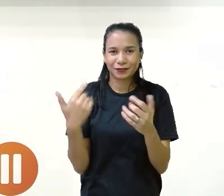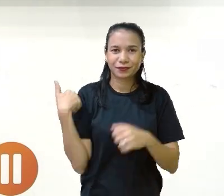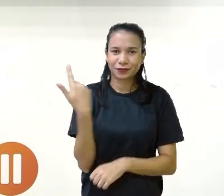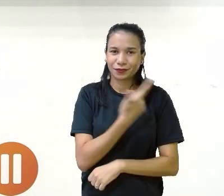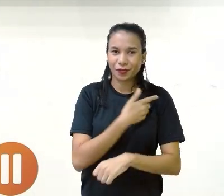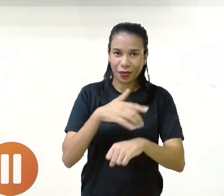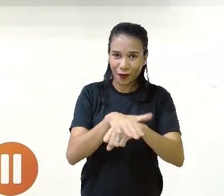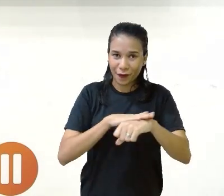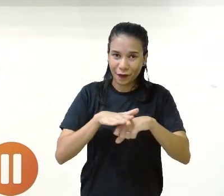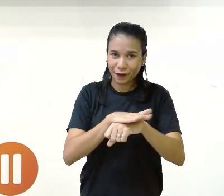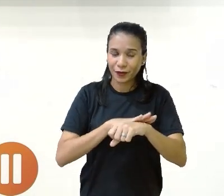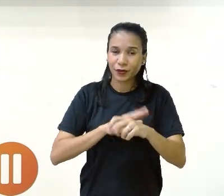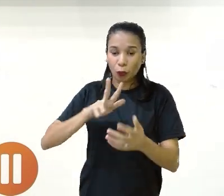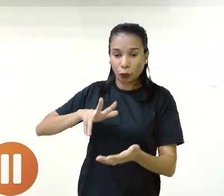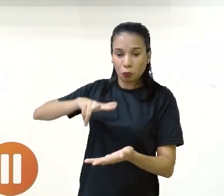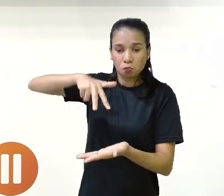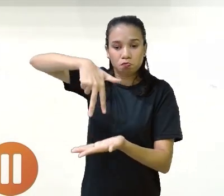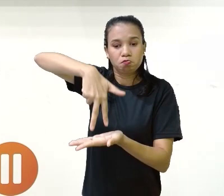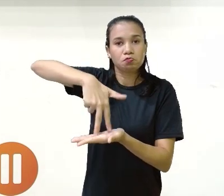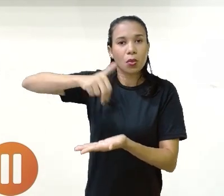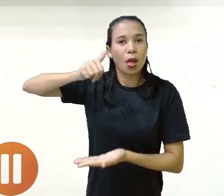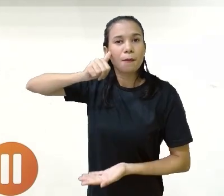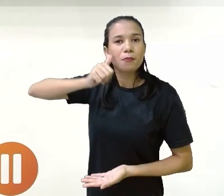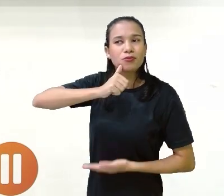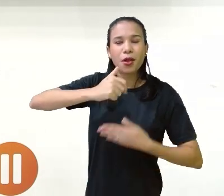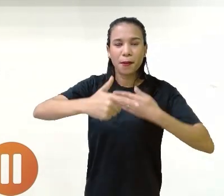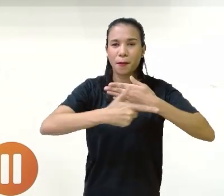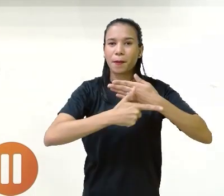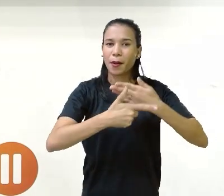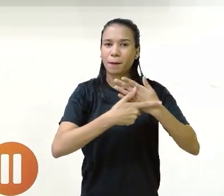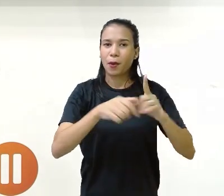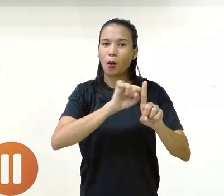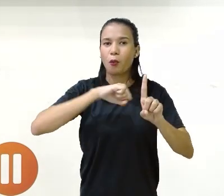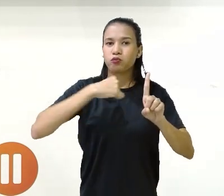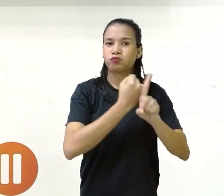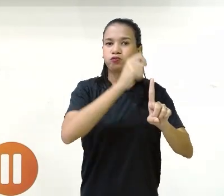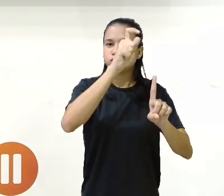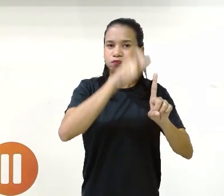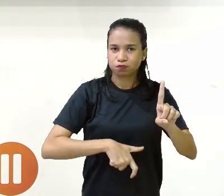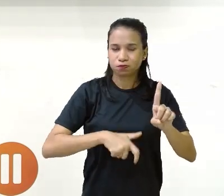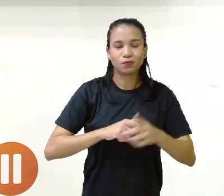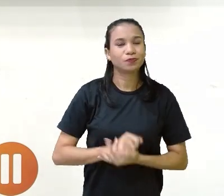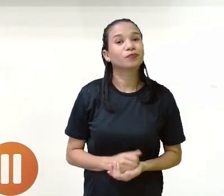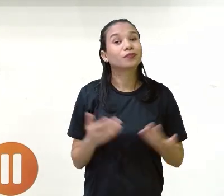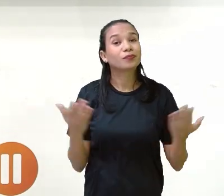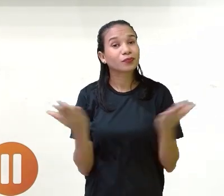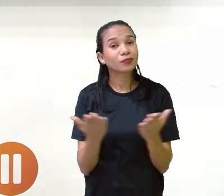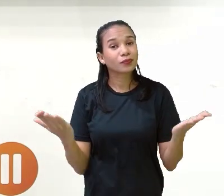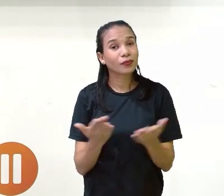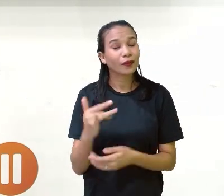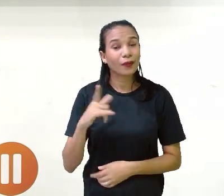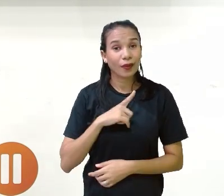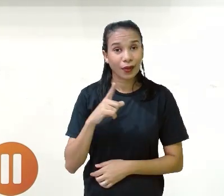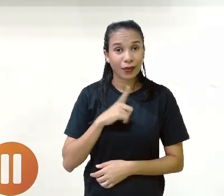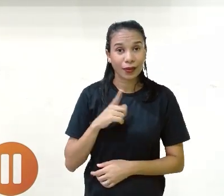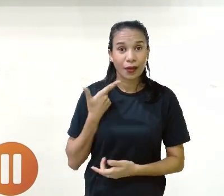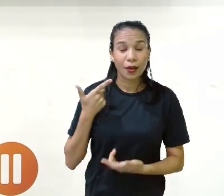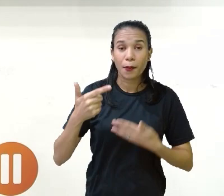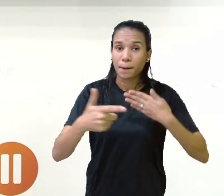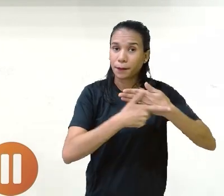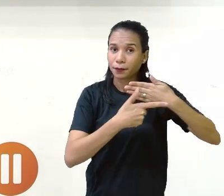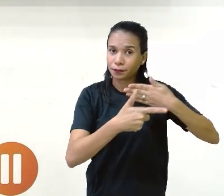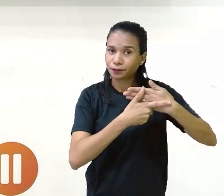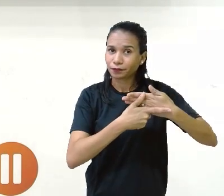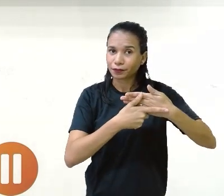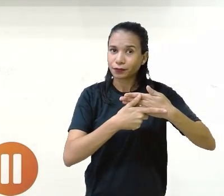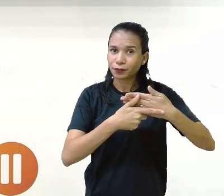pouco sobre o protagonismo feminino, o papel da mulher na sociedade. Hoje, o nosso papel, né,